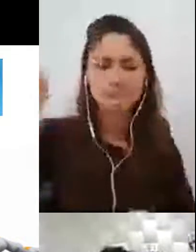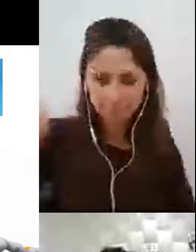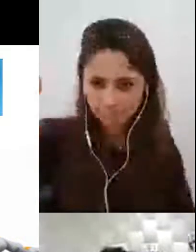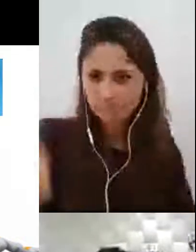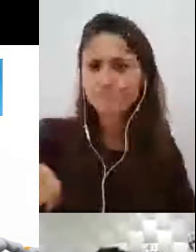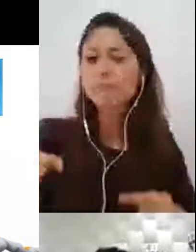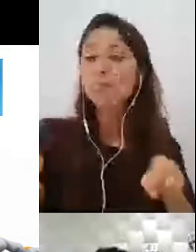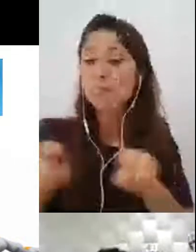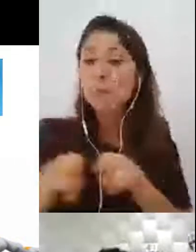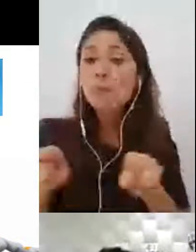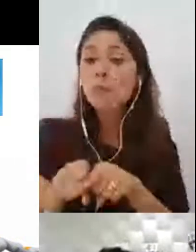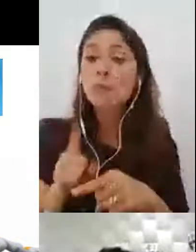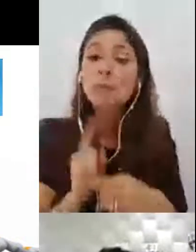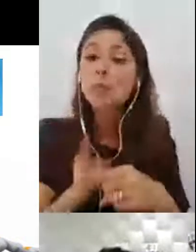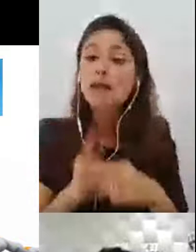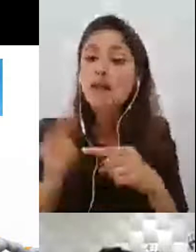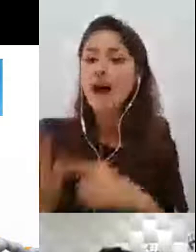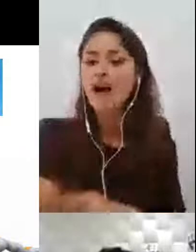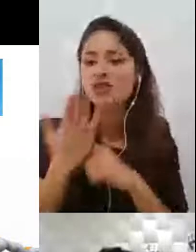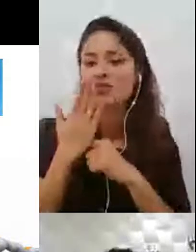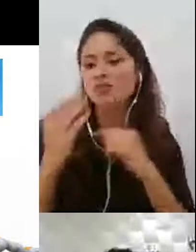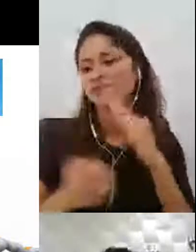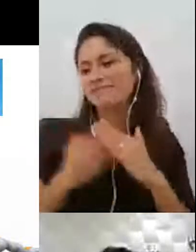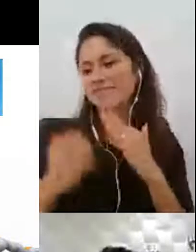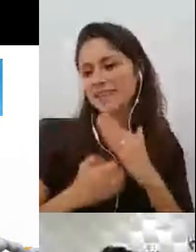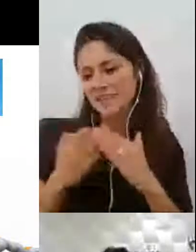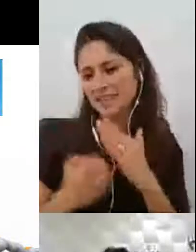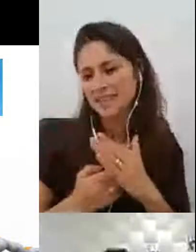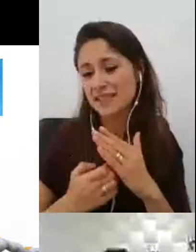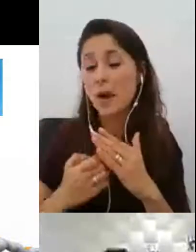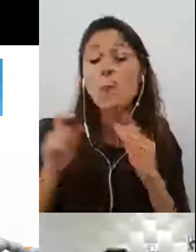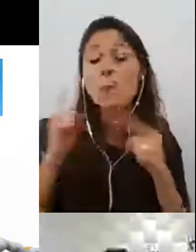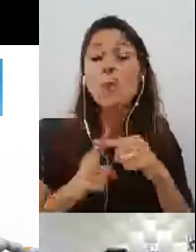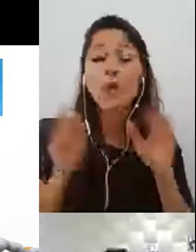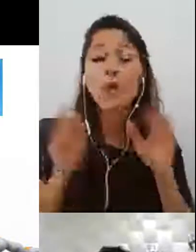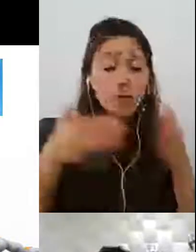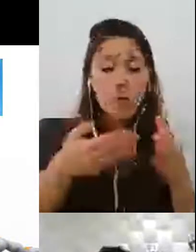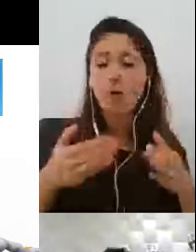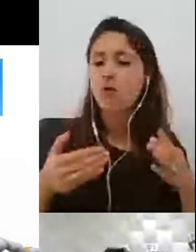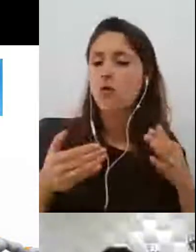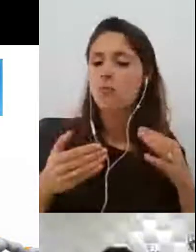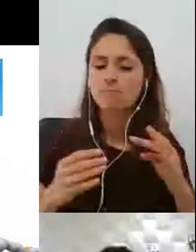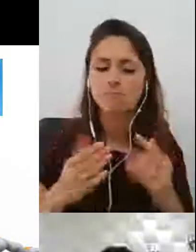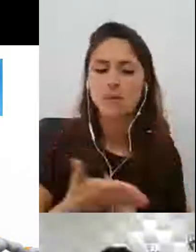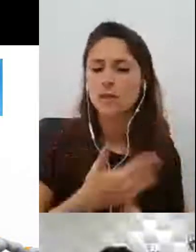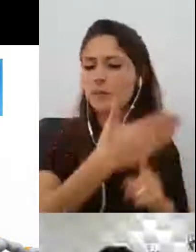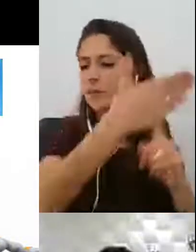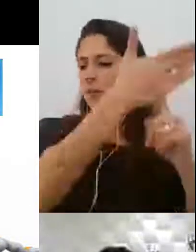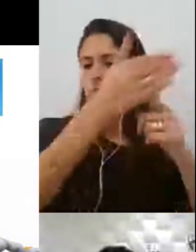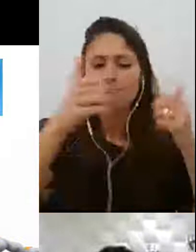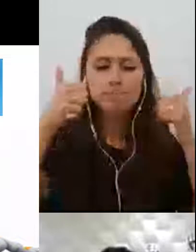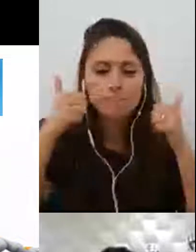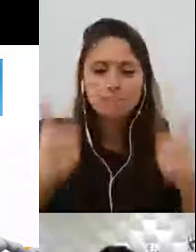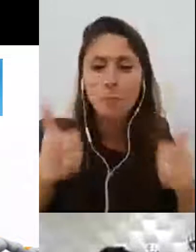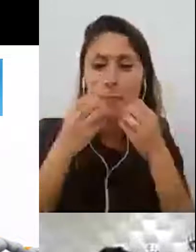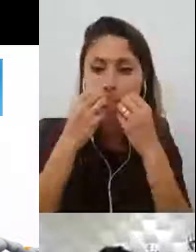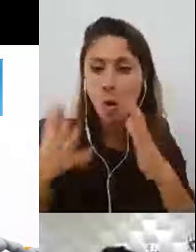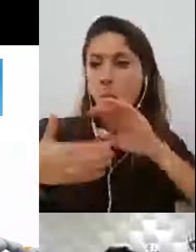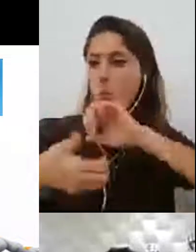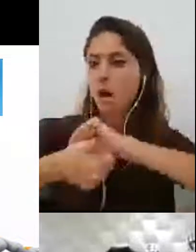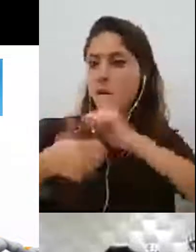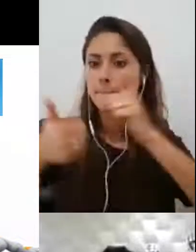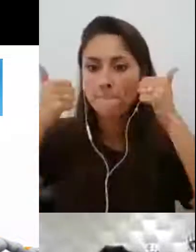nossa estratégia da empresa, tecnologia, a melhor tecnologia, ser um diferencial no mercado voltado a isso. Então, a